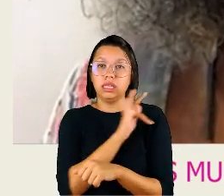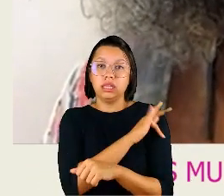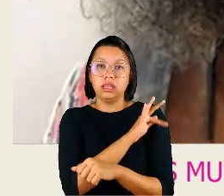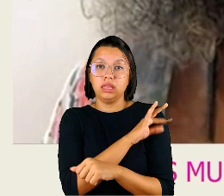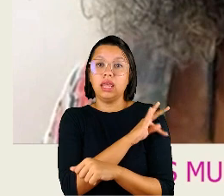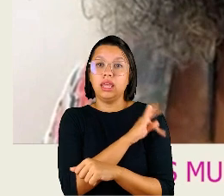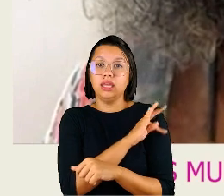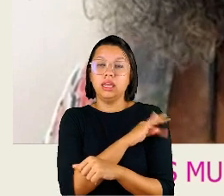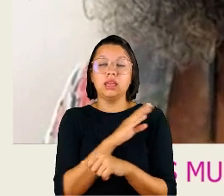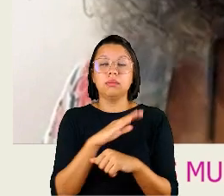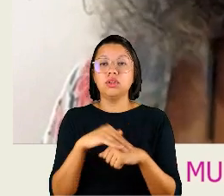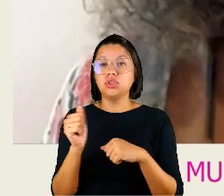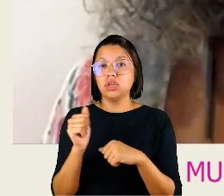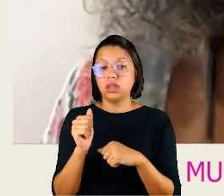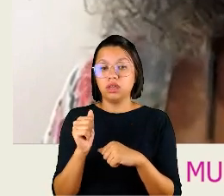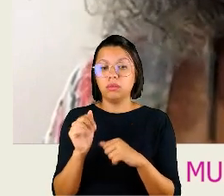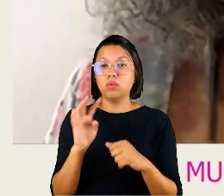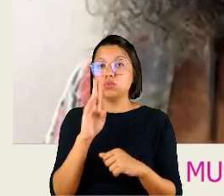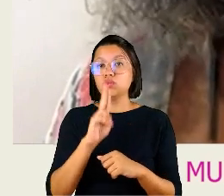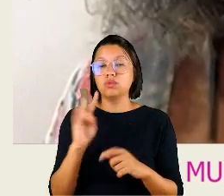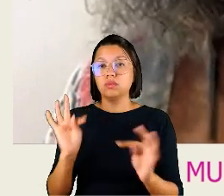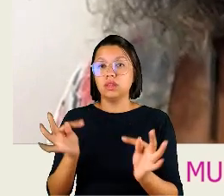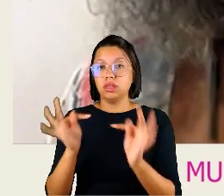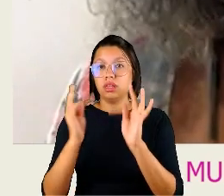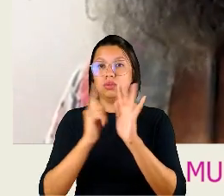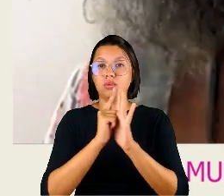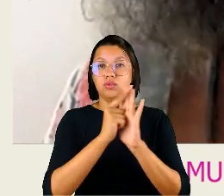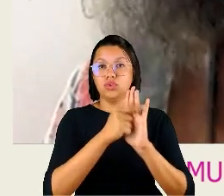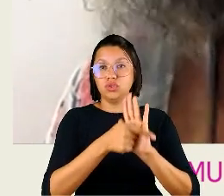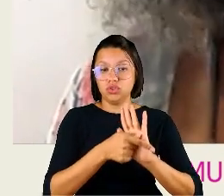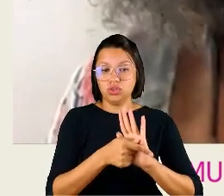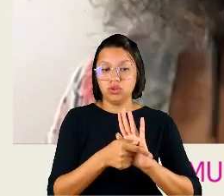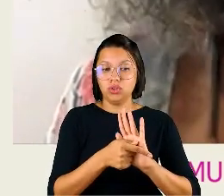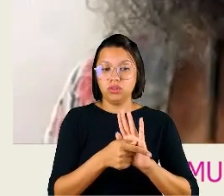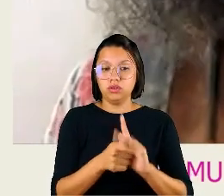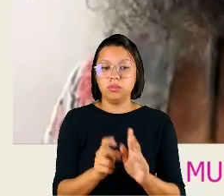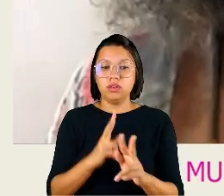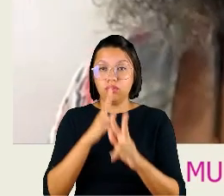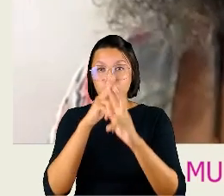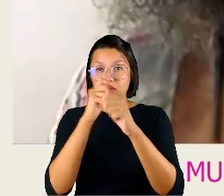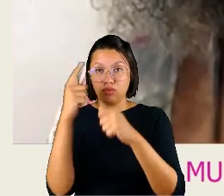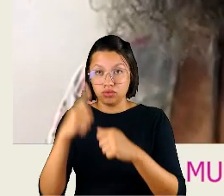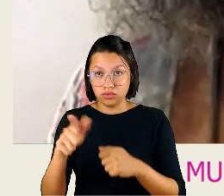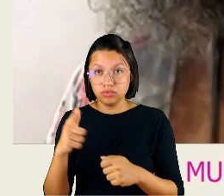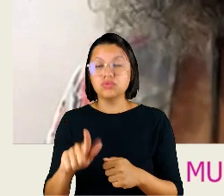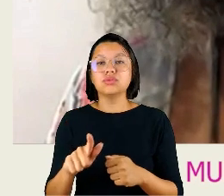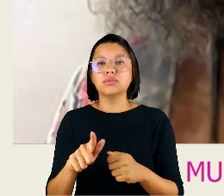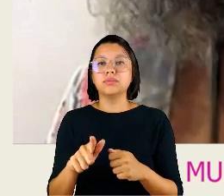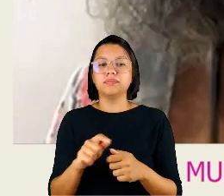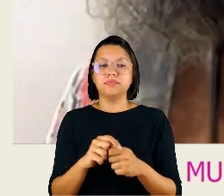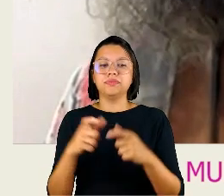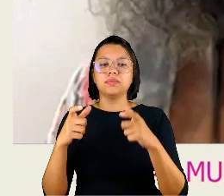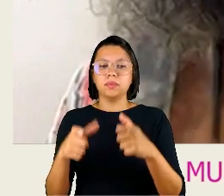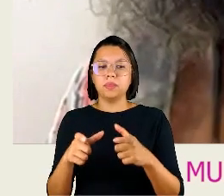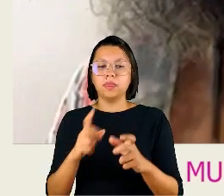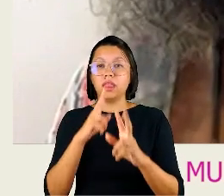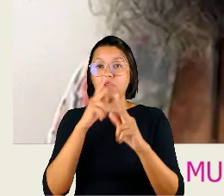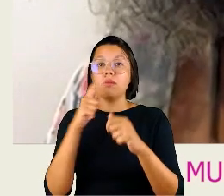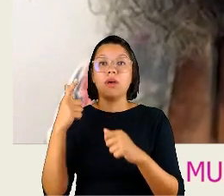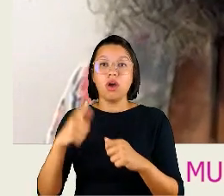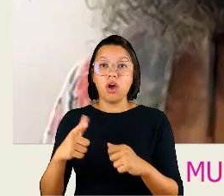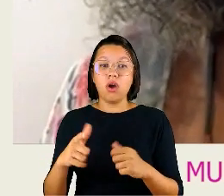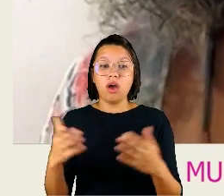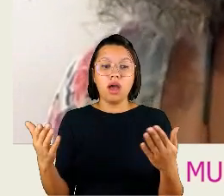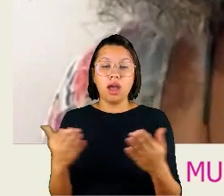que utilizam uma tecnologia de gênero para reforçar e reestabelecer, reafirmar novamente